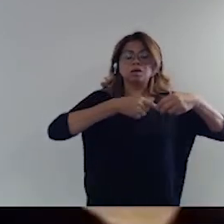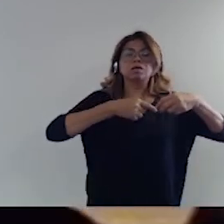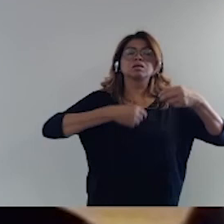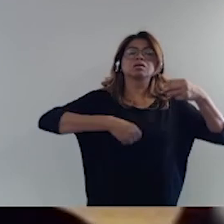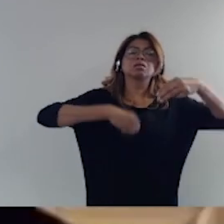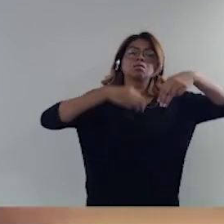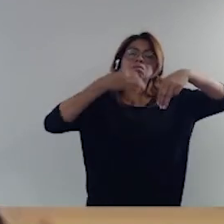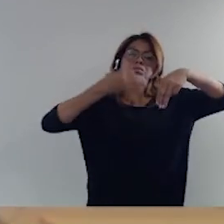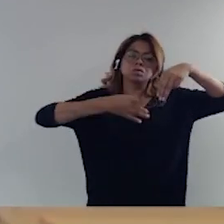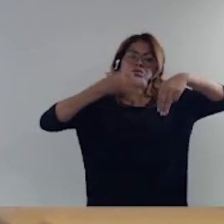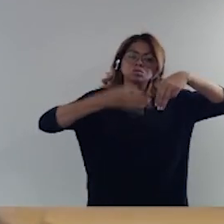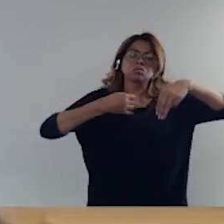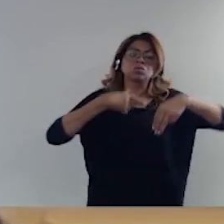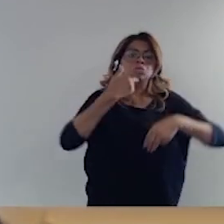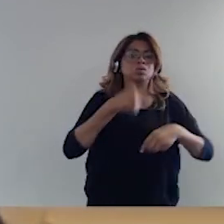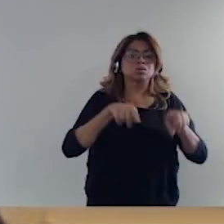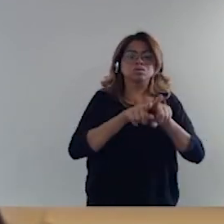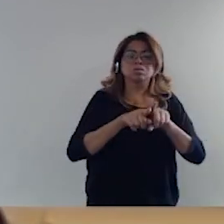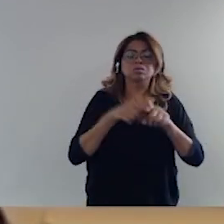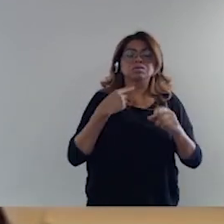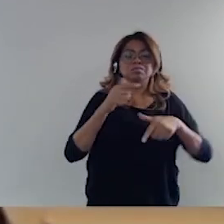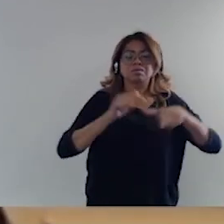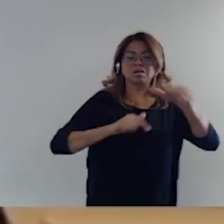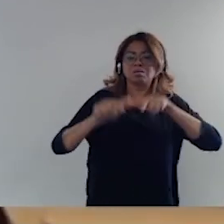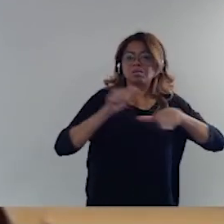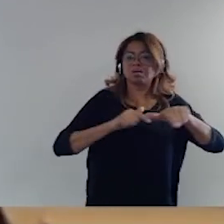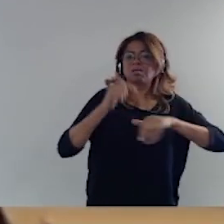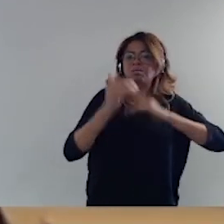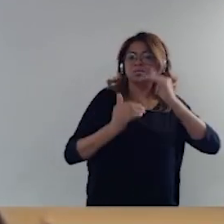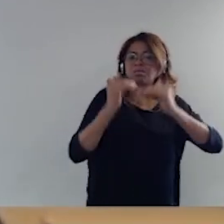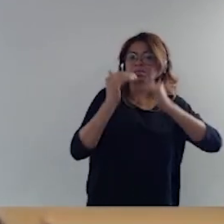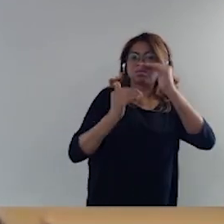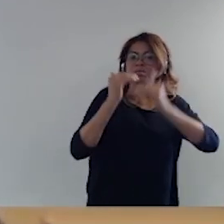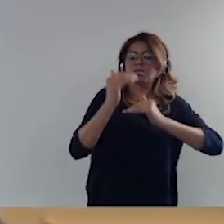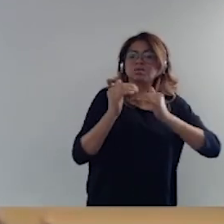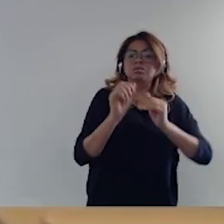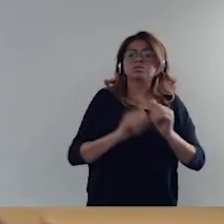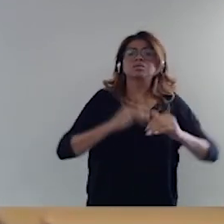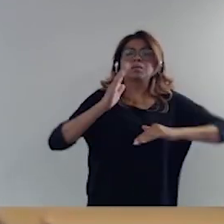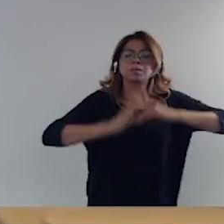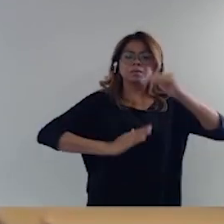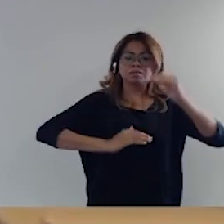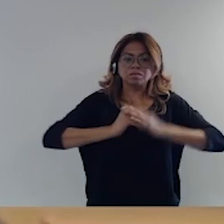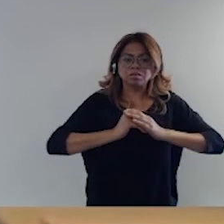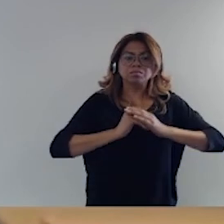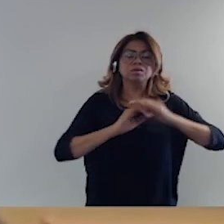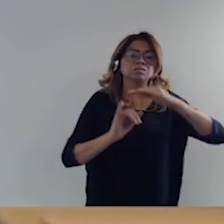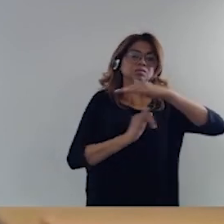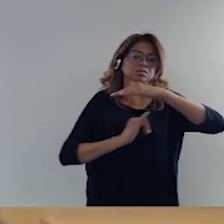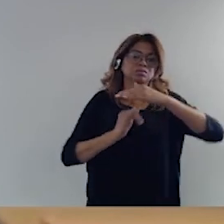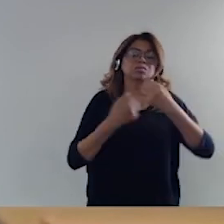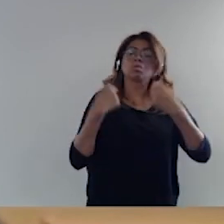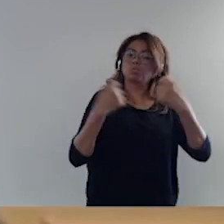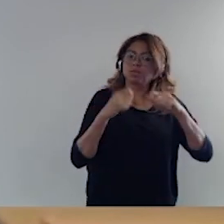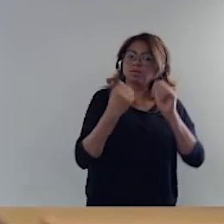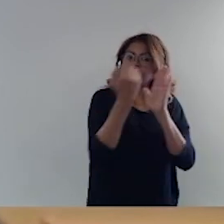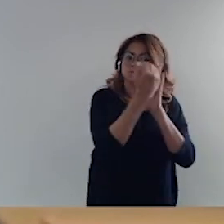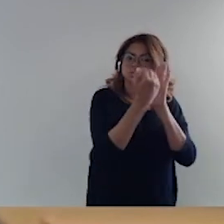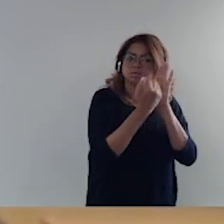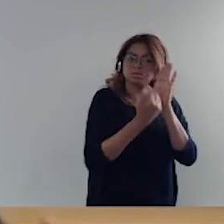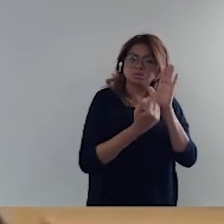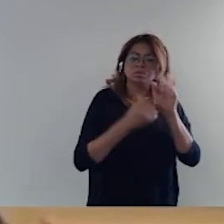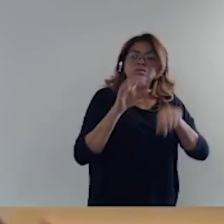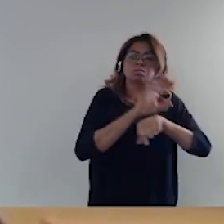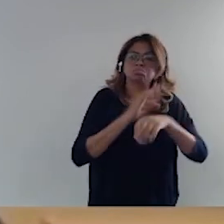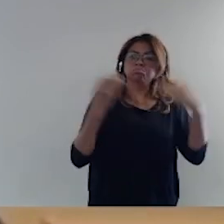OAB, nós que operamos com preocupação na evolução e no aprimoramento das instituições, devemos ter uma agenda